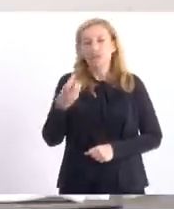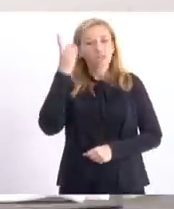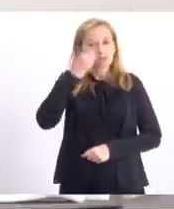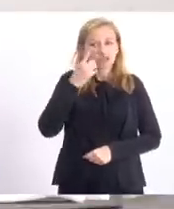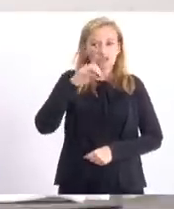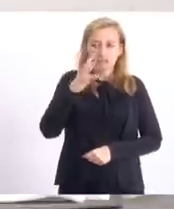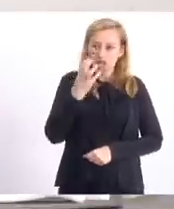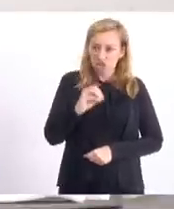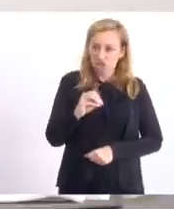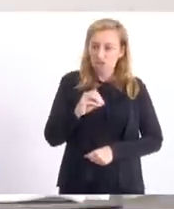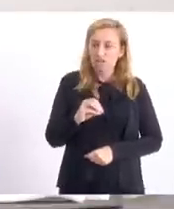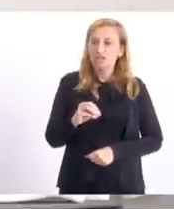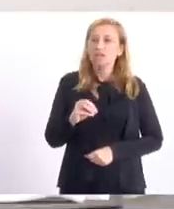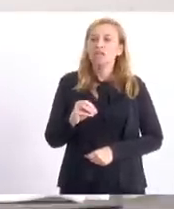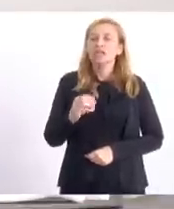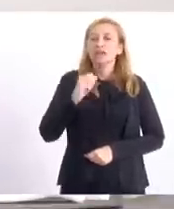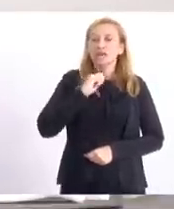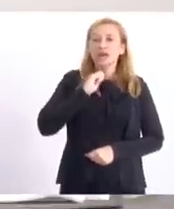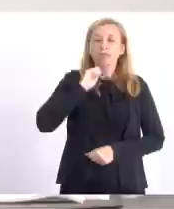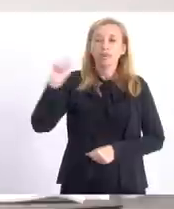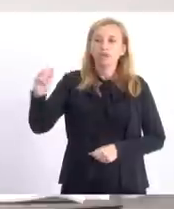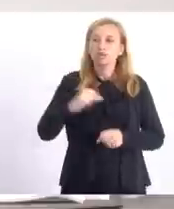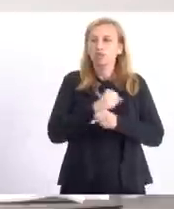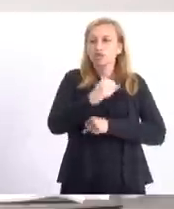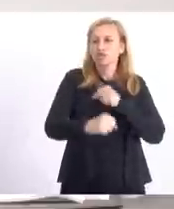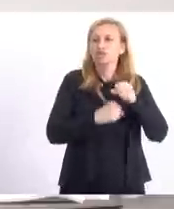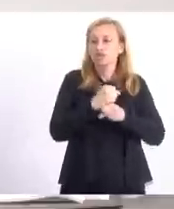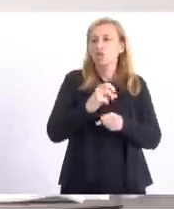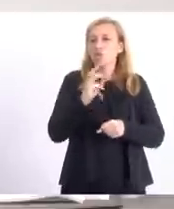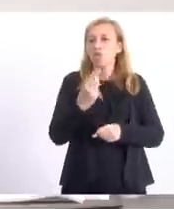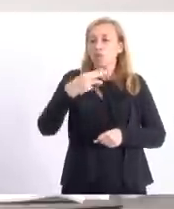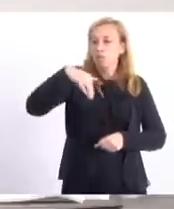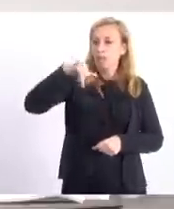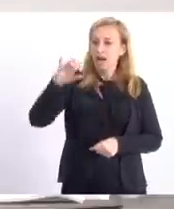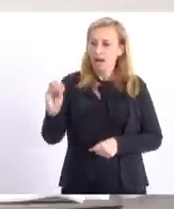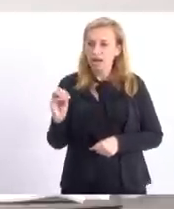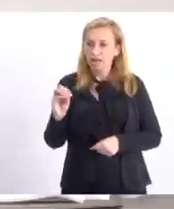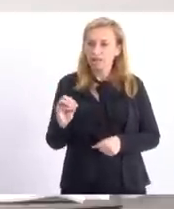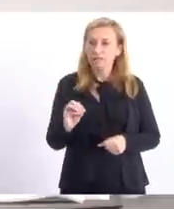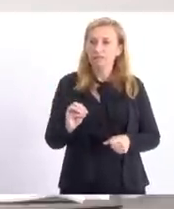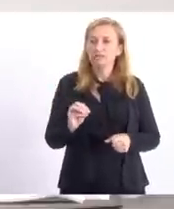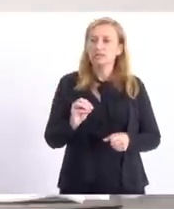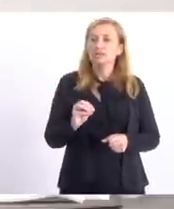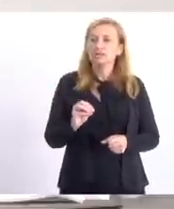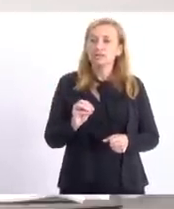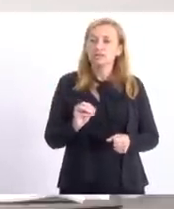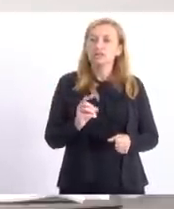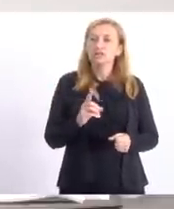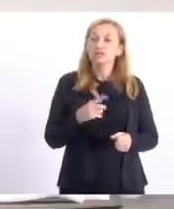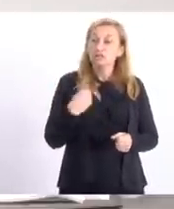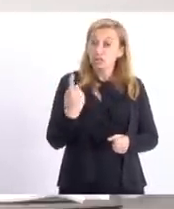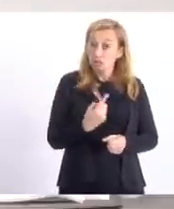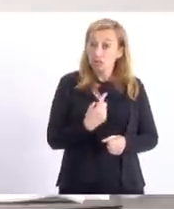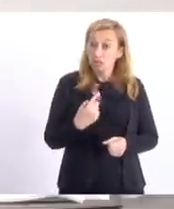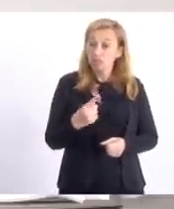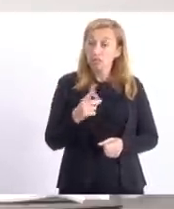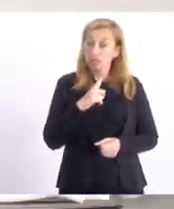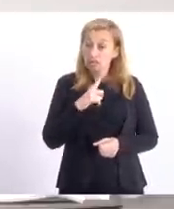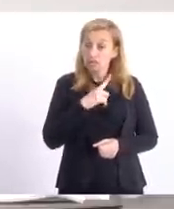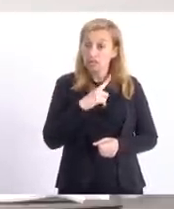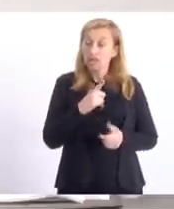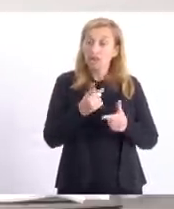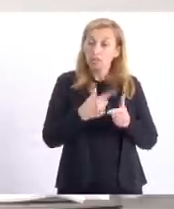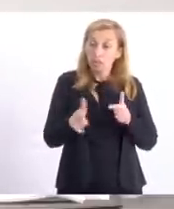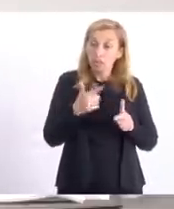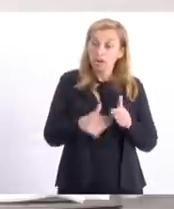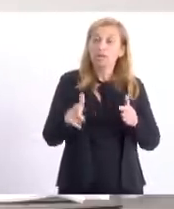Machado. Em abril do ano que vem, maio do ano que vem, o dinheiro da SEDAI pagou salário e nós vamos ter bomba de novo